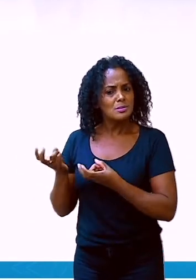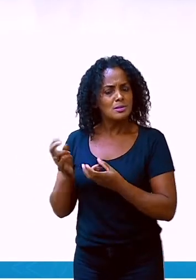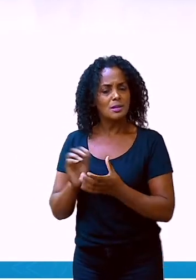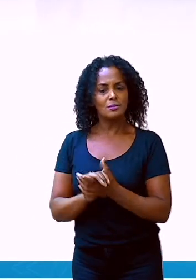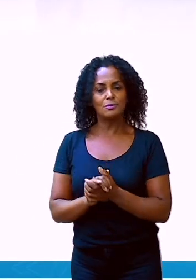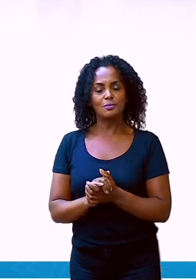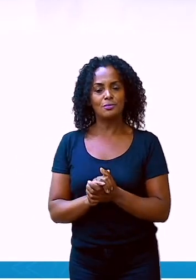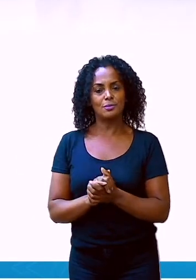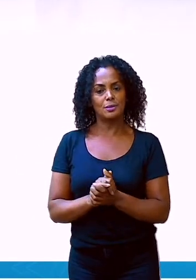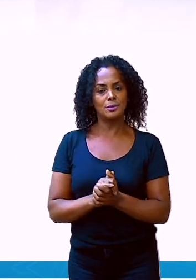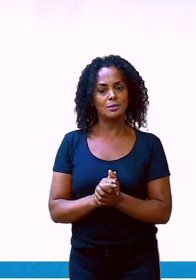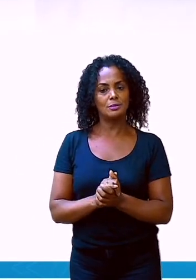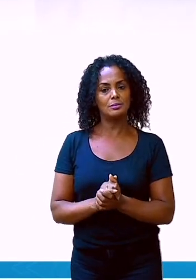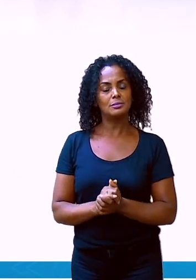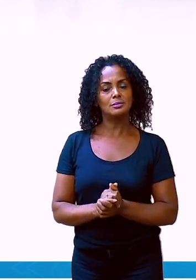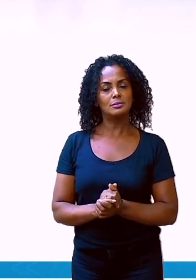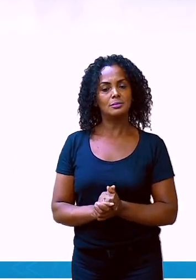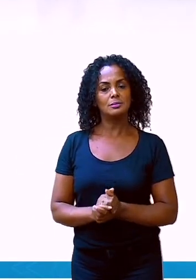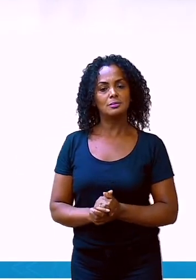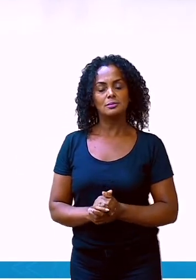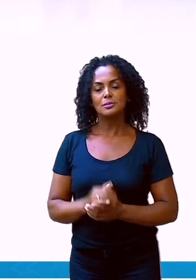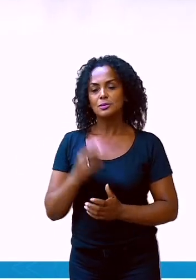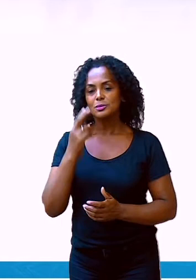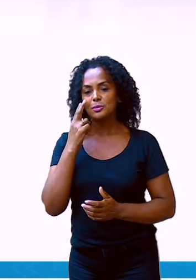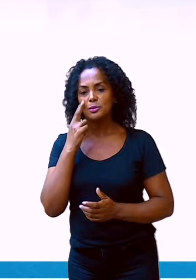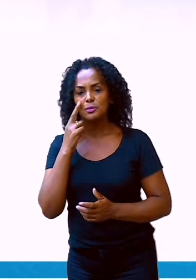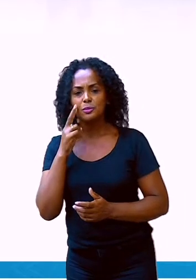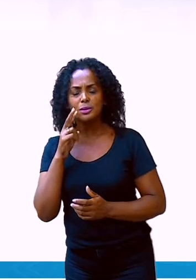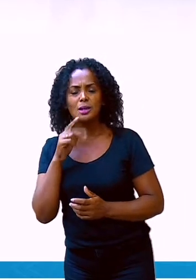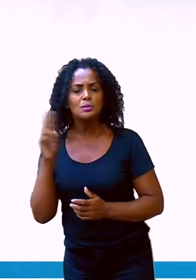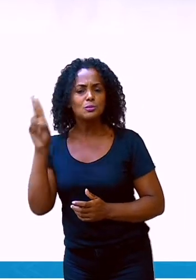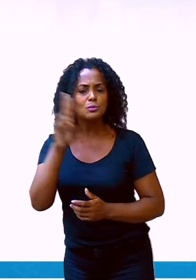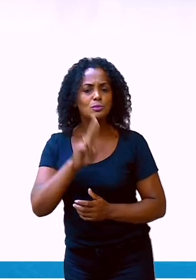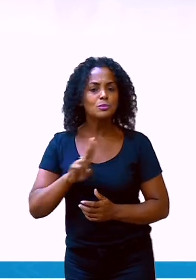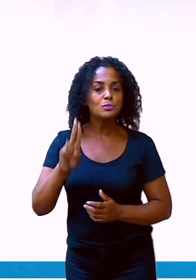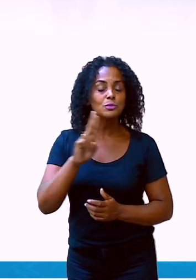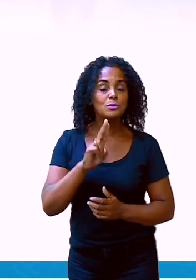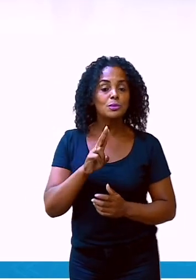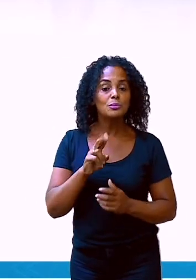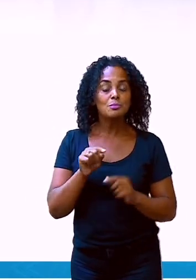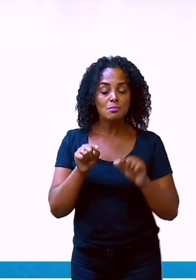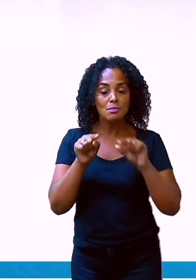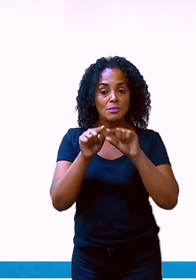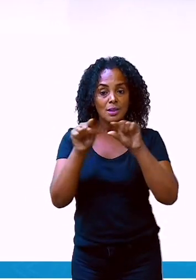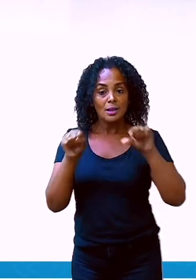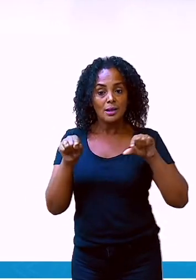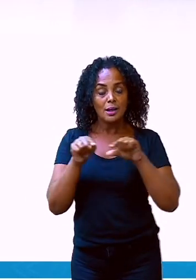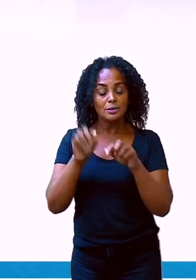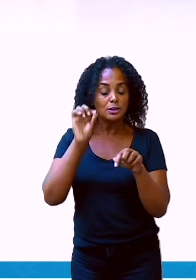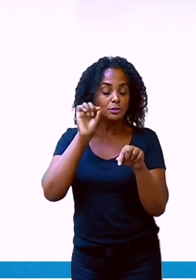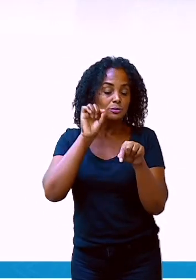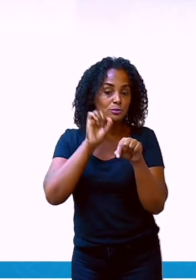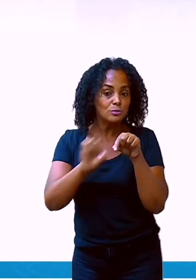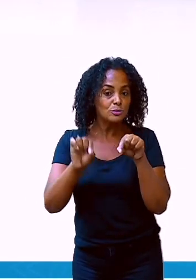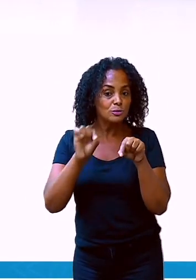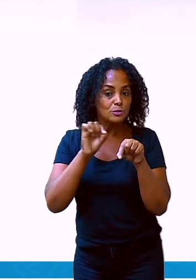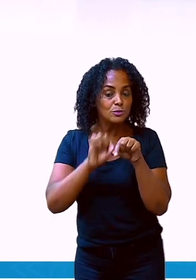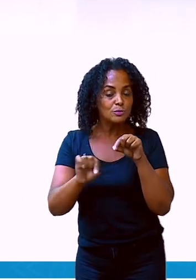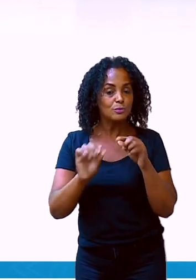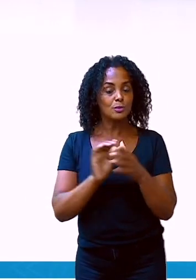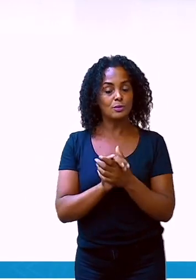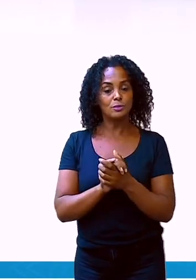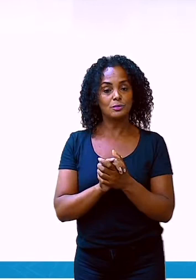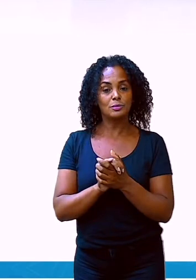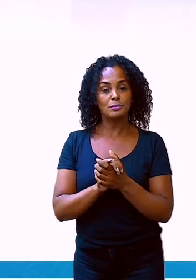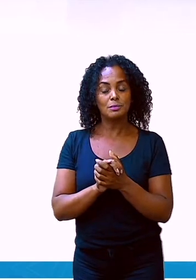desta maquete? Olha, ela utilizou caixas de fósforo para ser as carteiras.